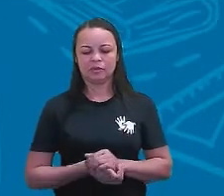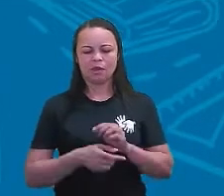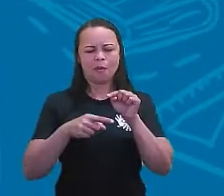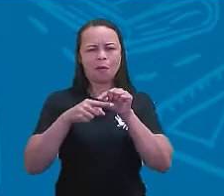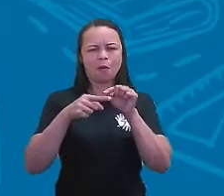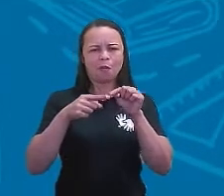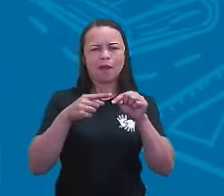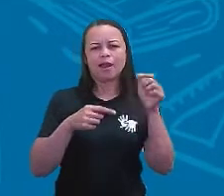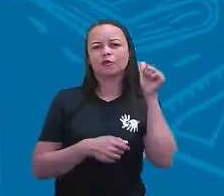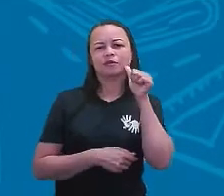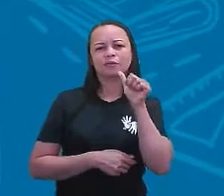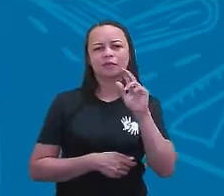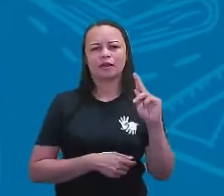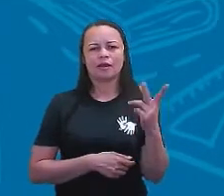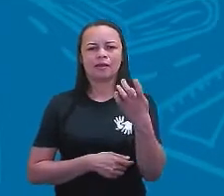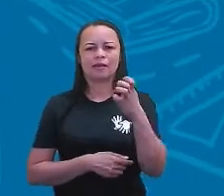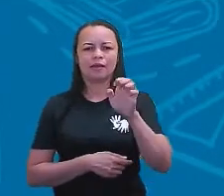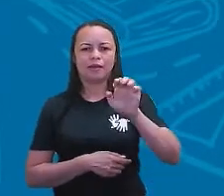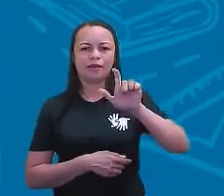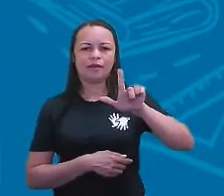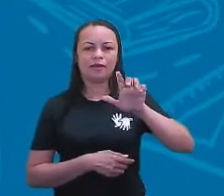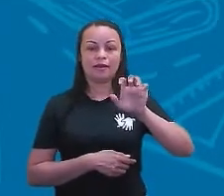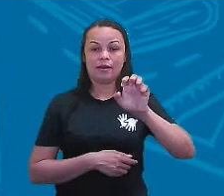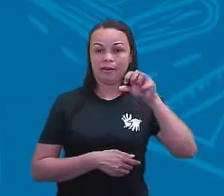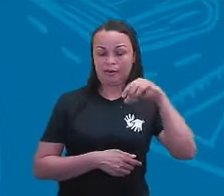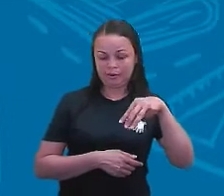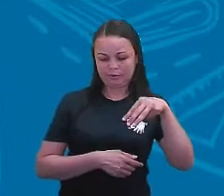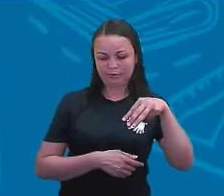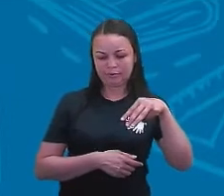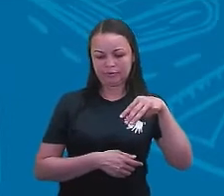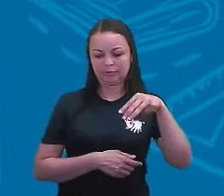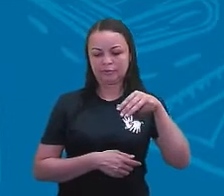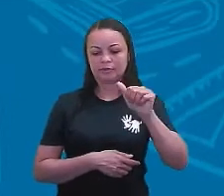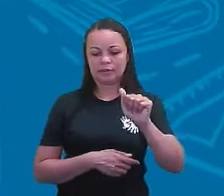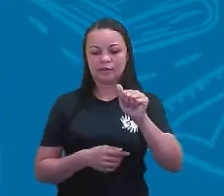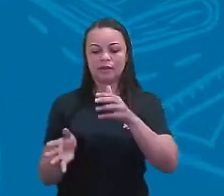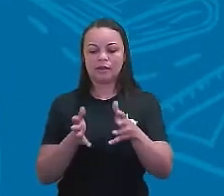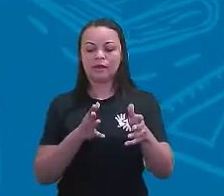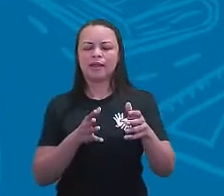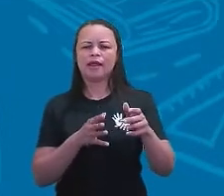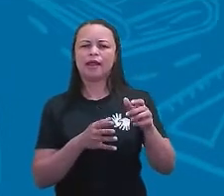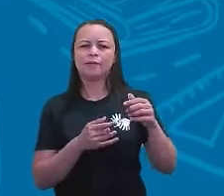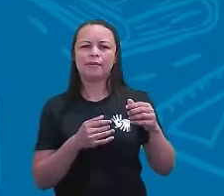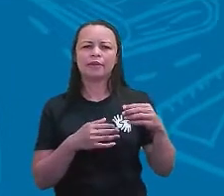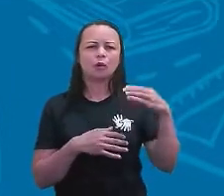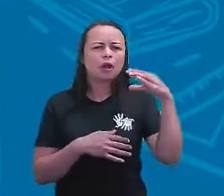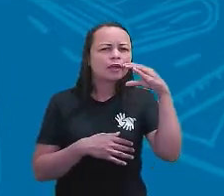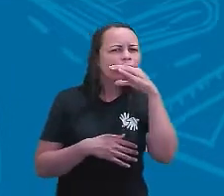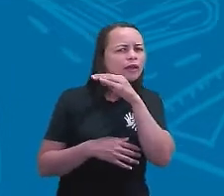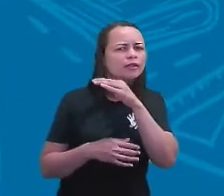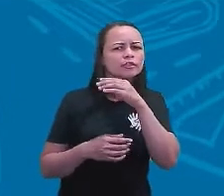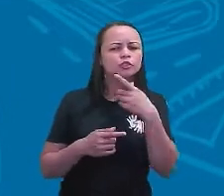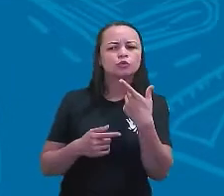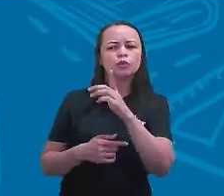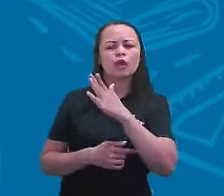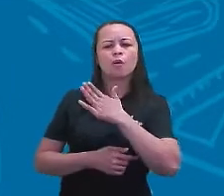hot than mine. Então, a gente tem, o bairro da Helena é menos quente do que o